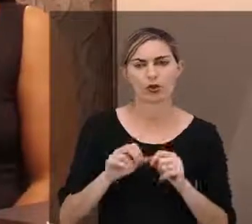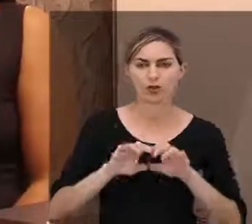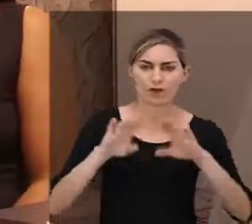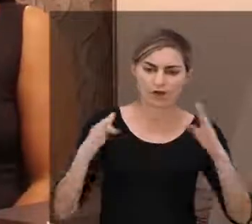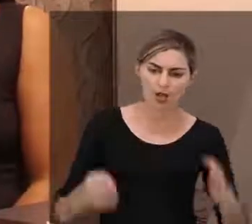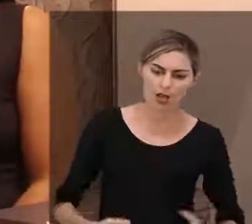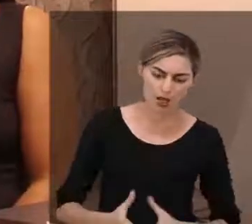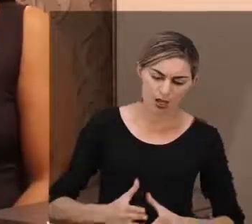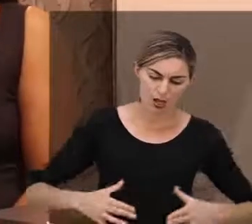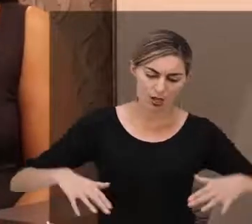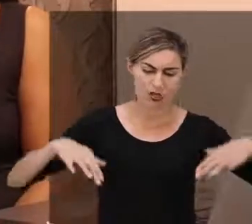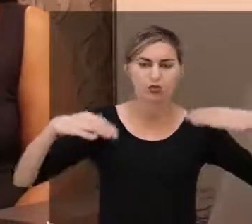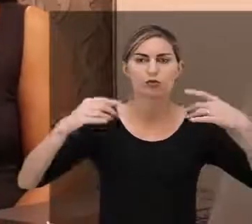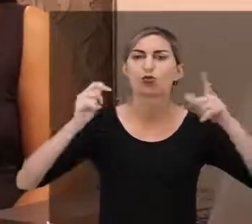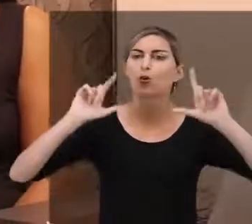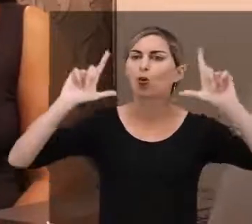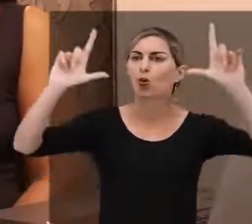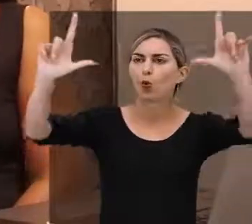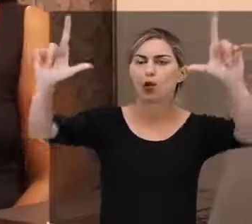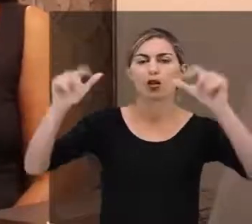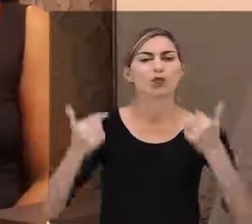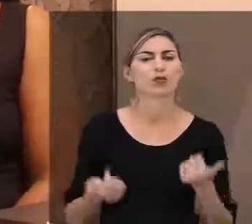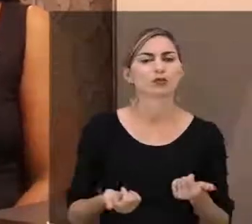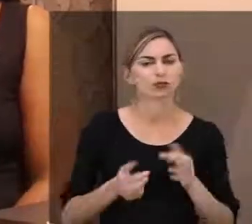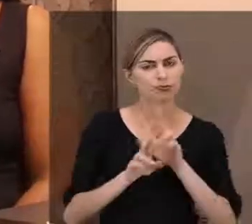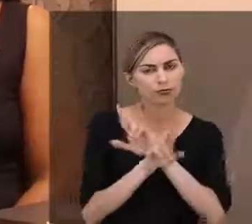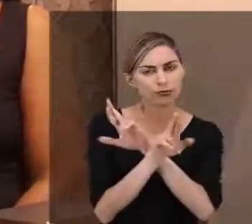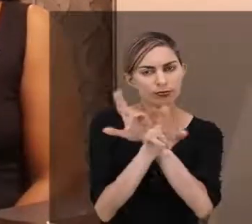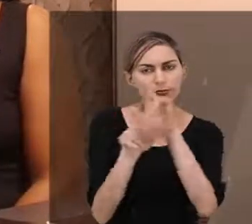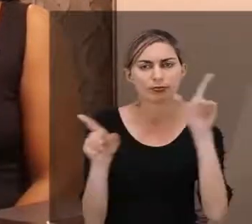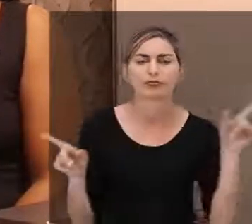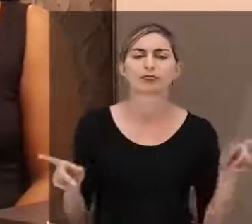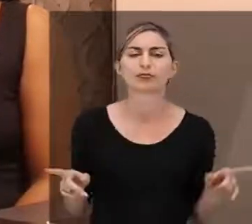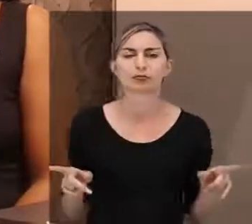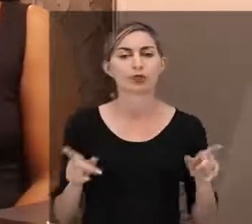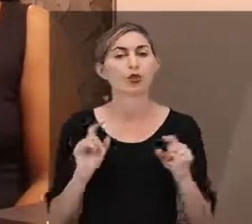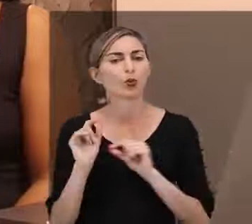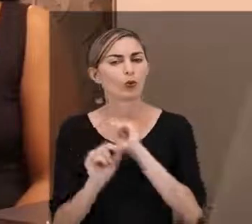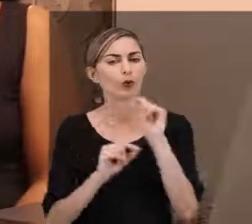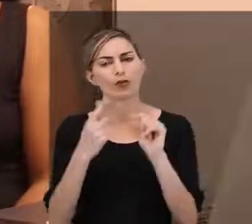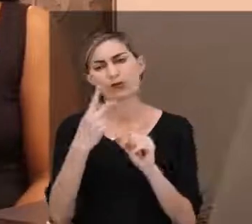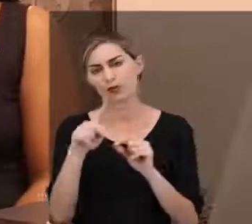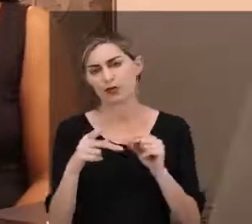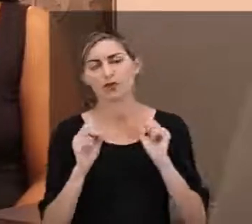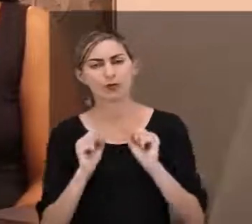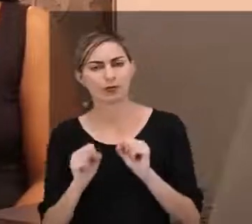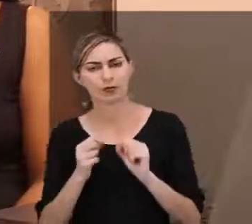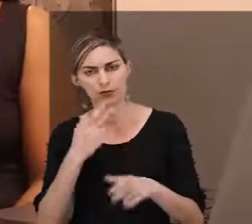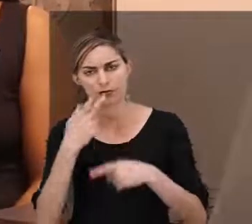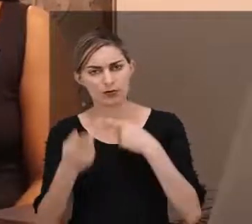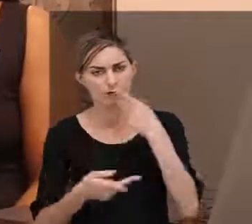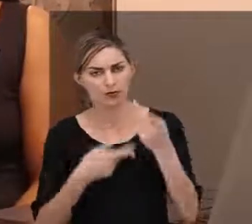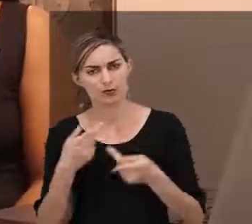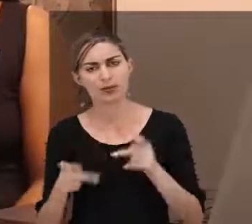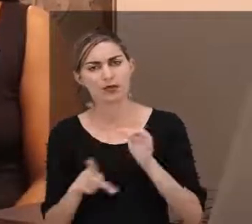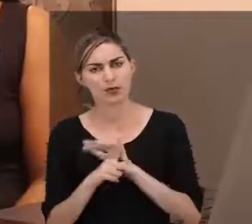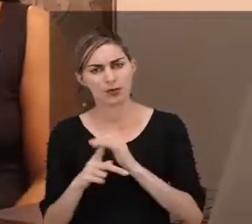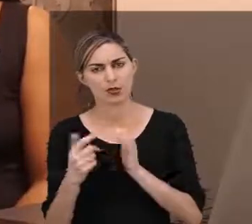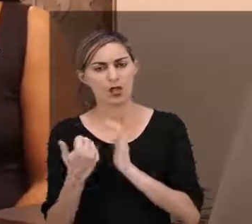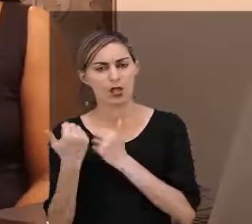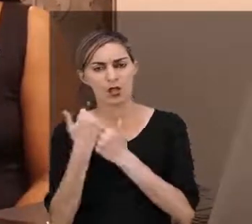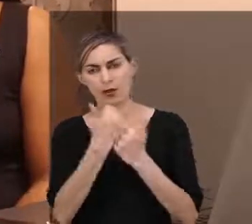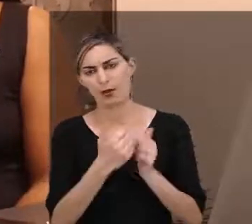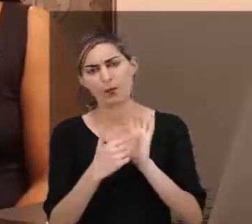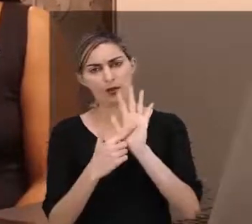podem ser quadros, podem ser, né, os mais diversos. Então, o que é que você poderia nos dizer a respeito da